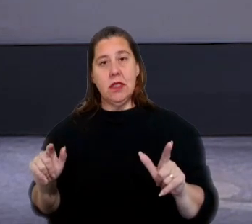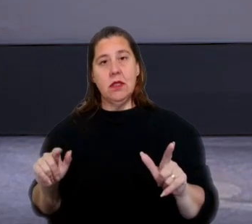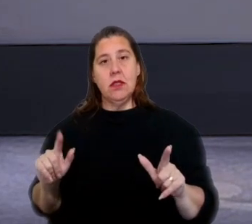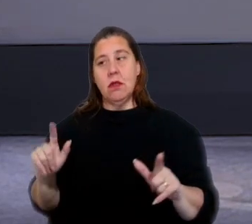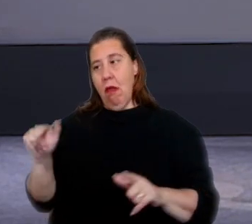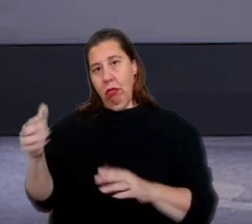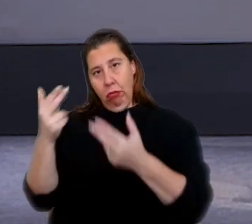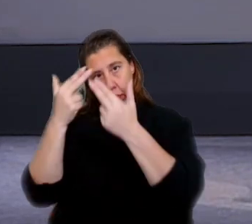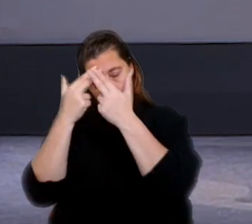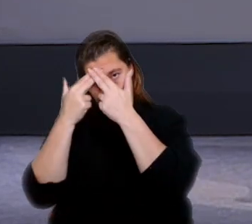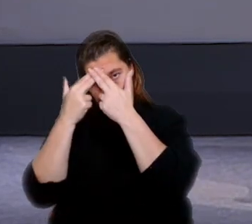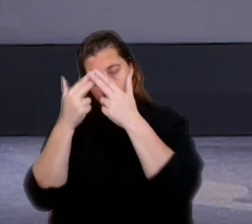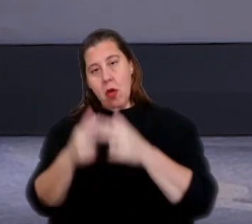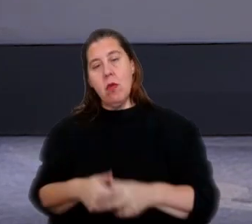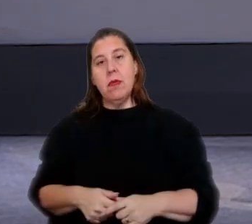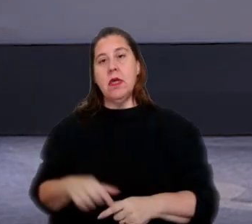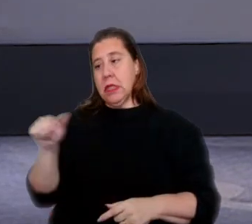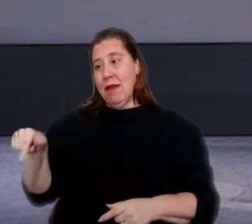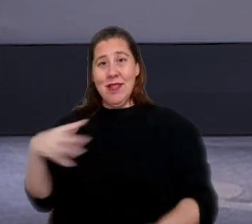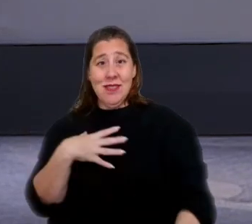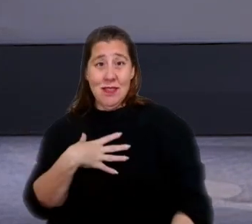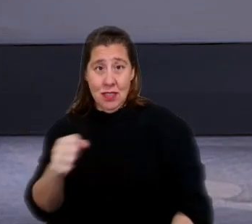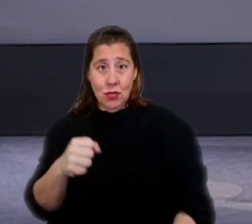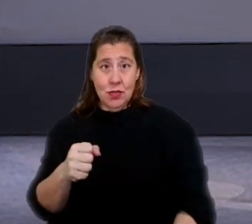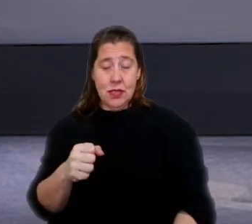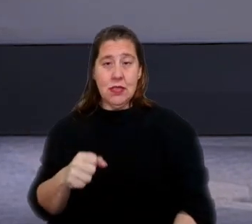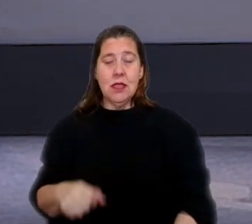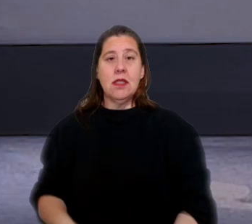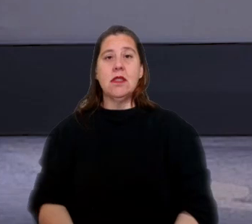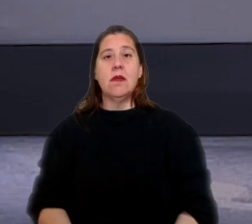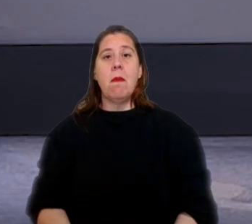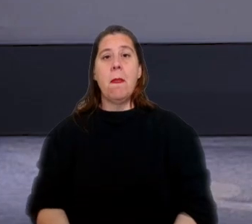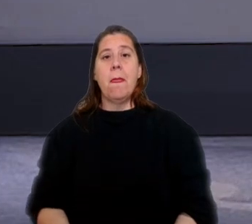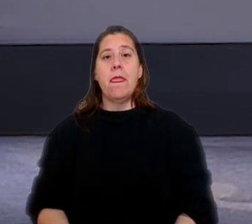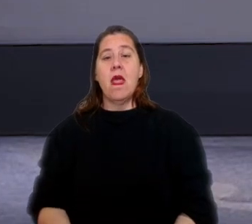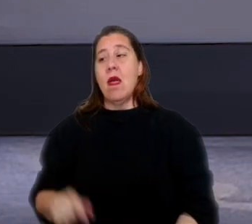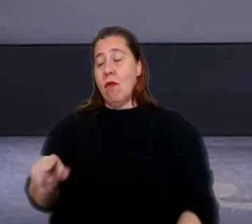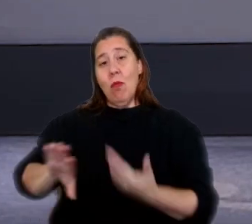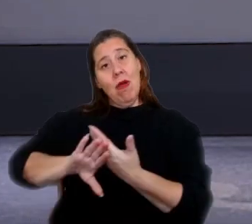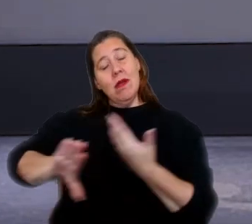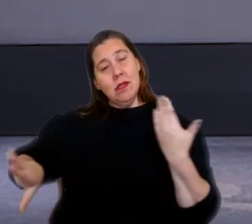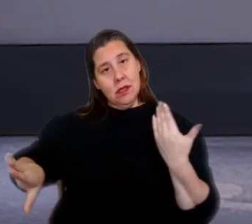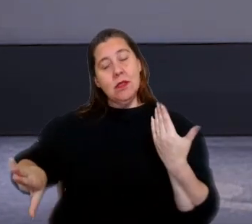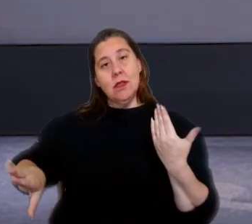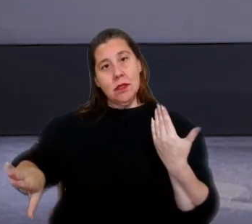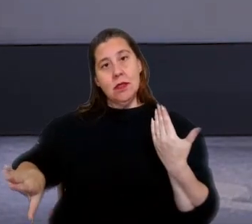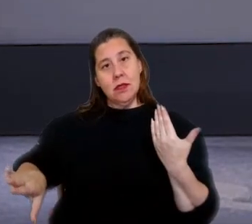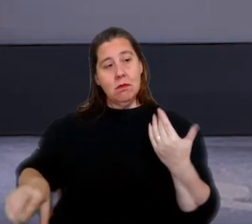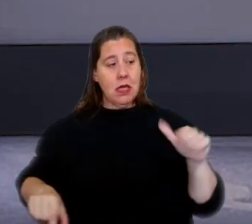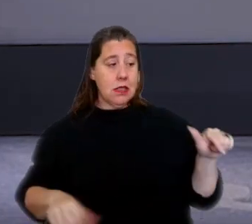que tanto é traumático que ele... né, acaba se suicidando, né? E ele foi uma